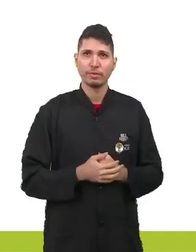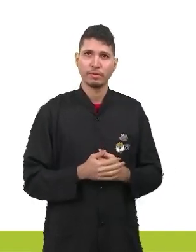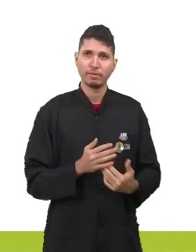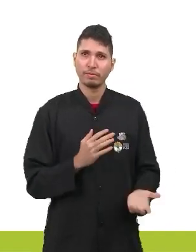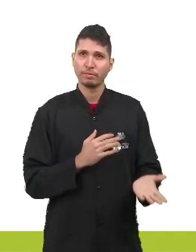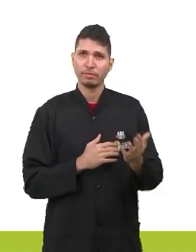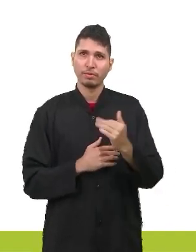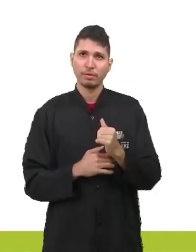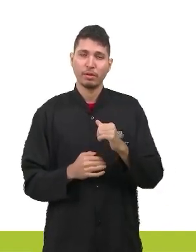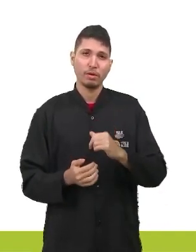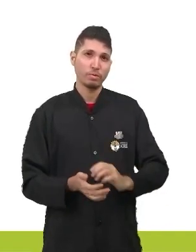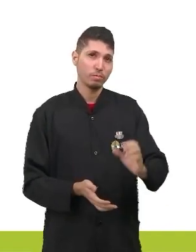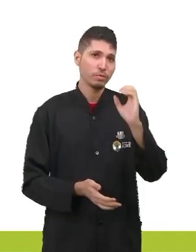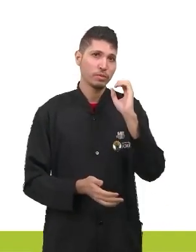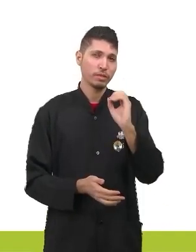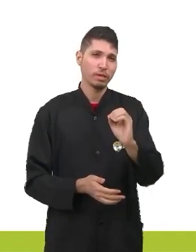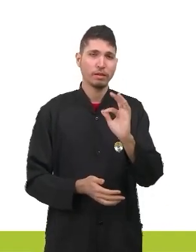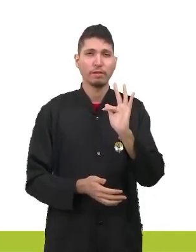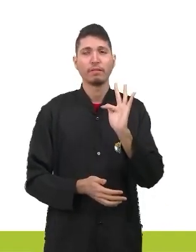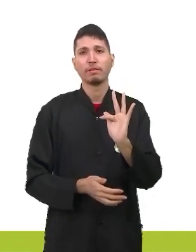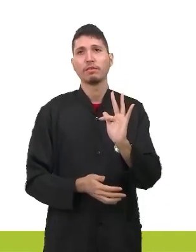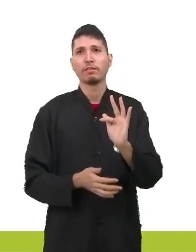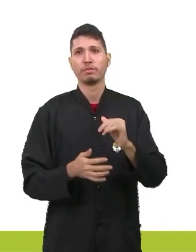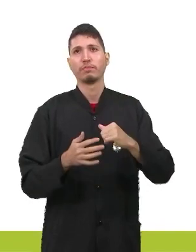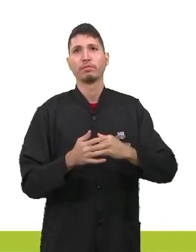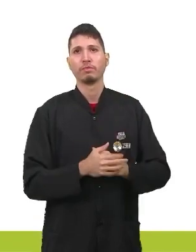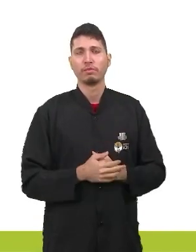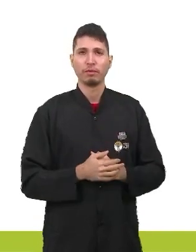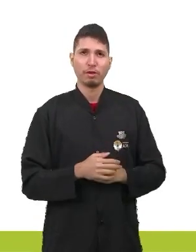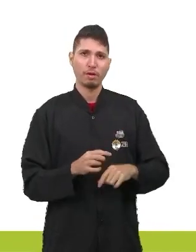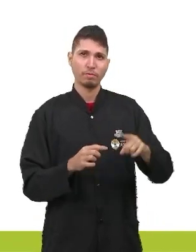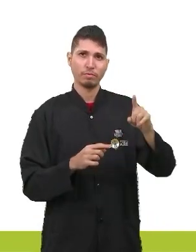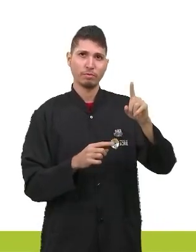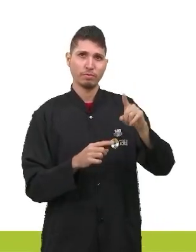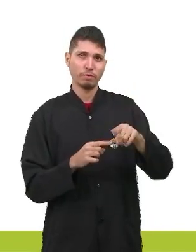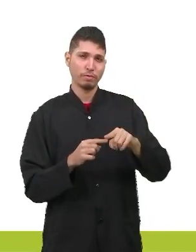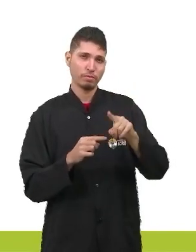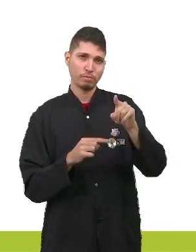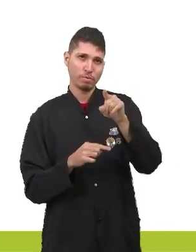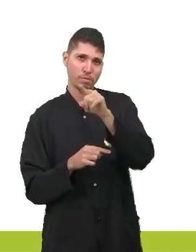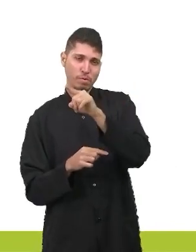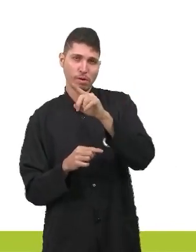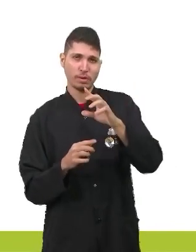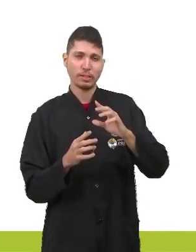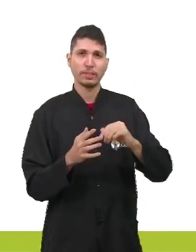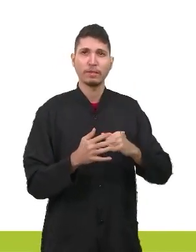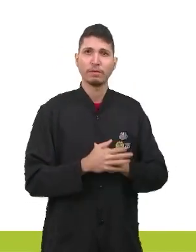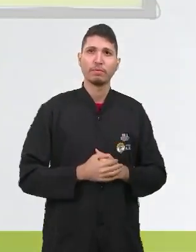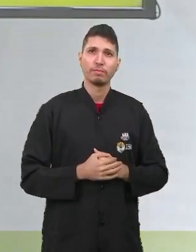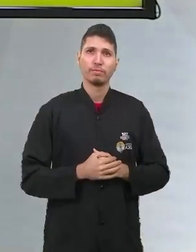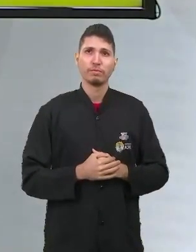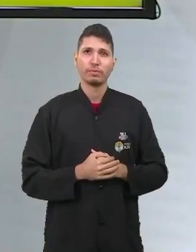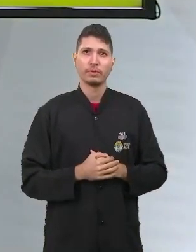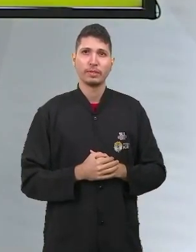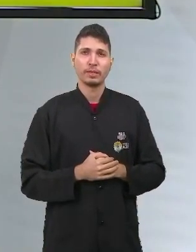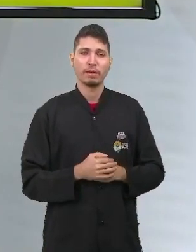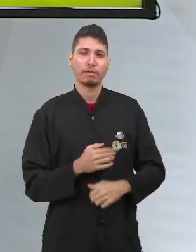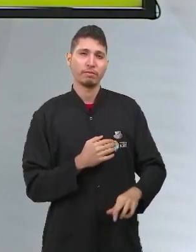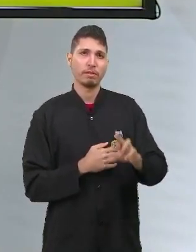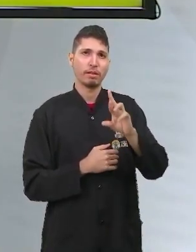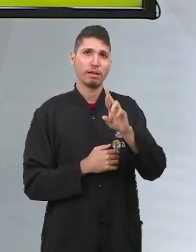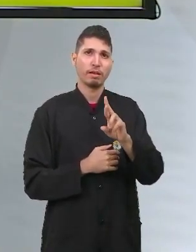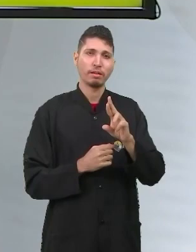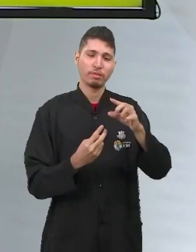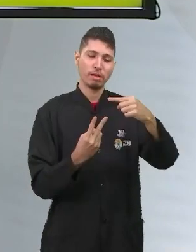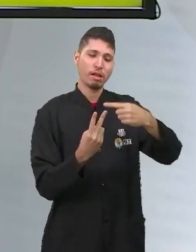função. Pessoal, aí é onde entra a famosa fórmula de Bhaskara, tá bom? Os zeros da função são chamados de raízes. Olha só, professor, o